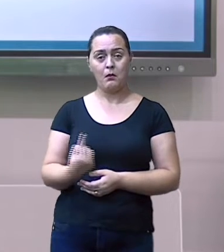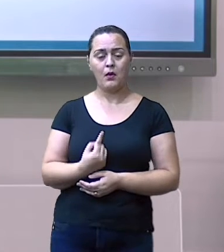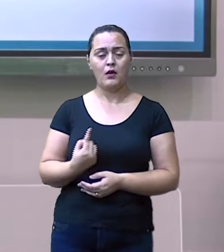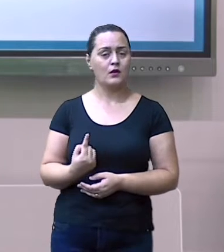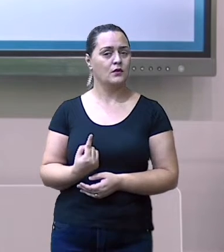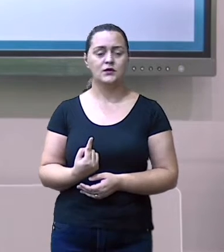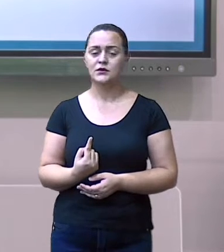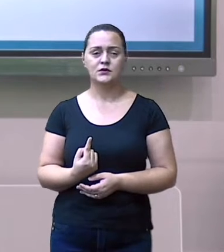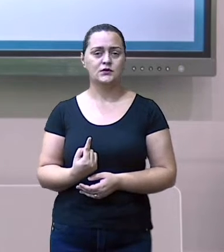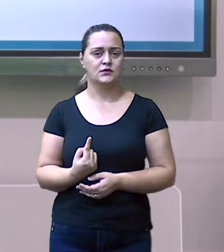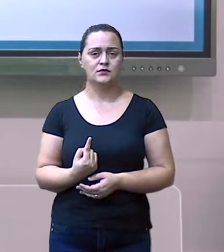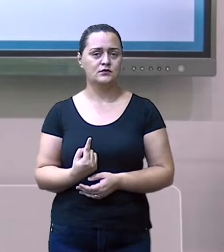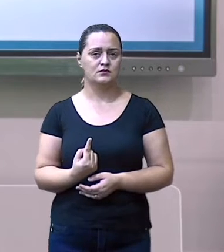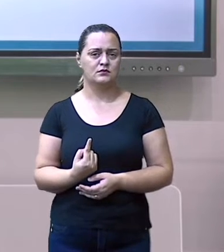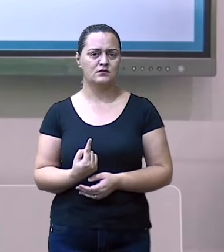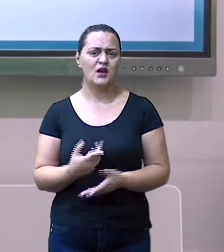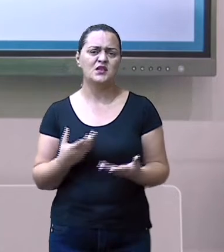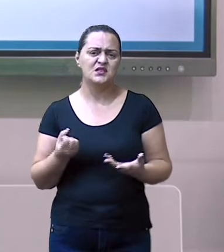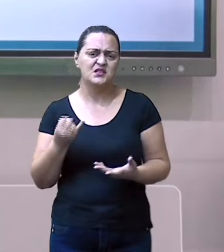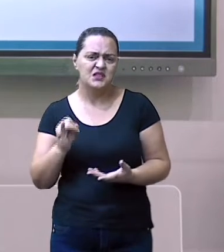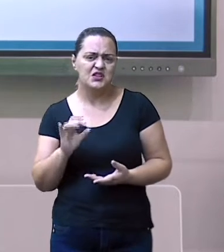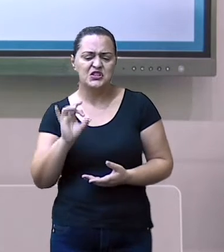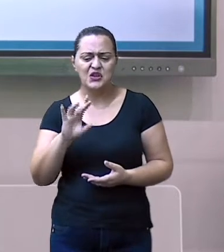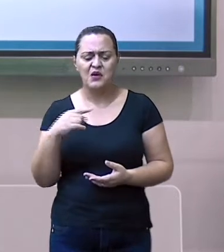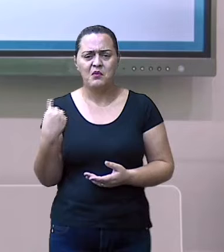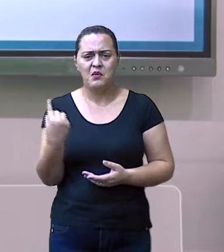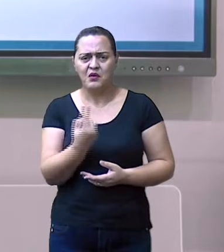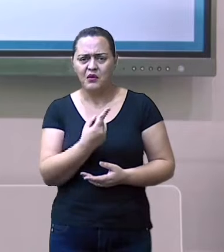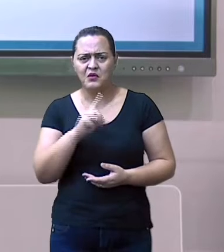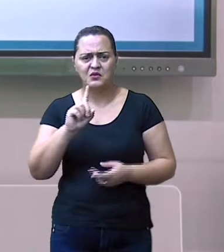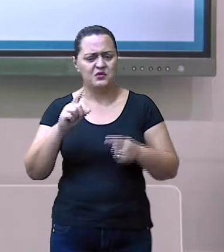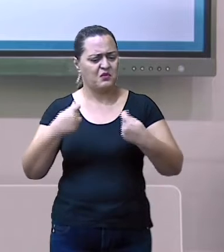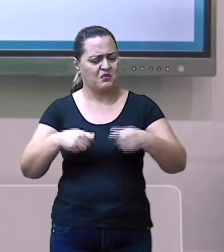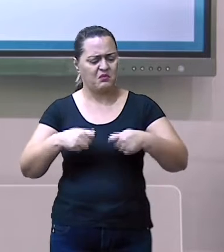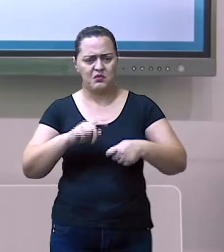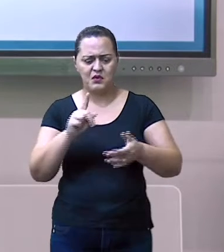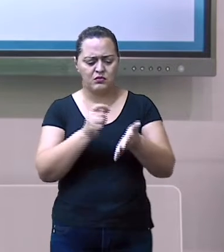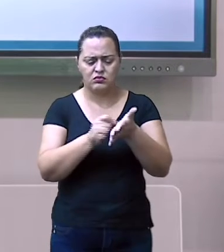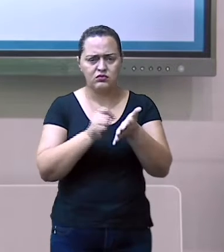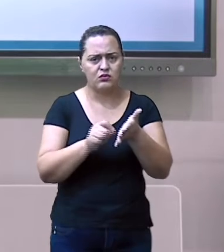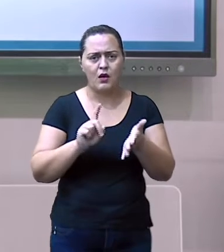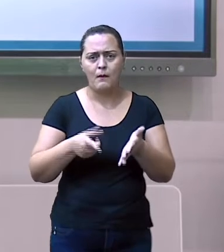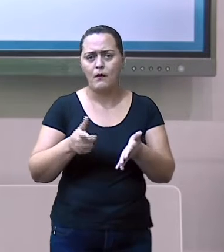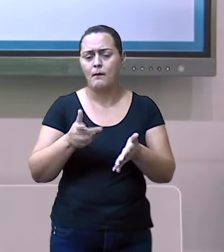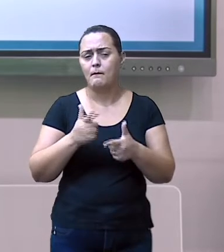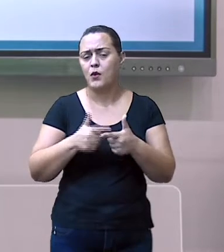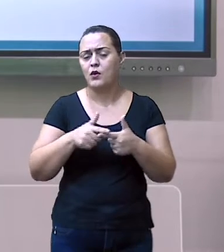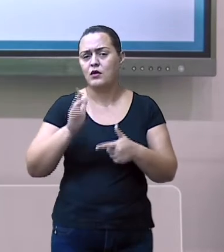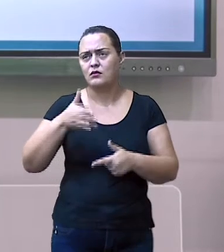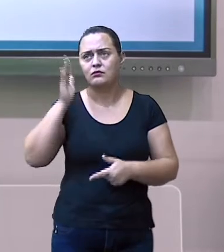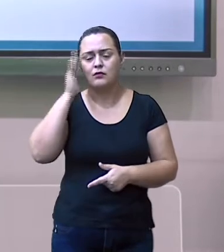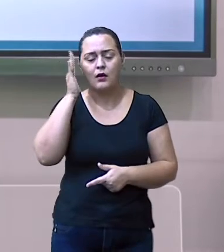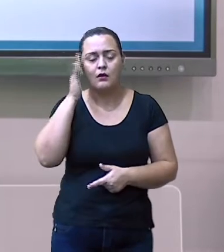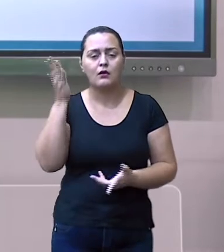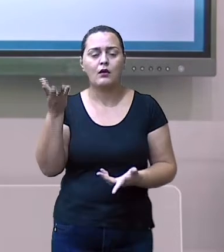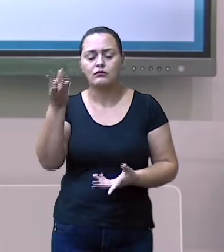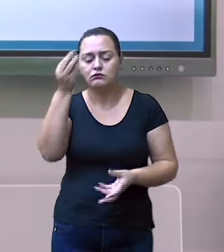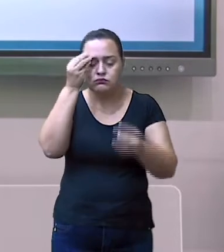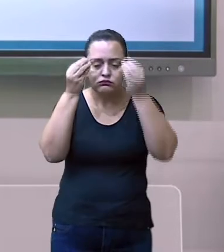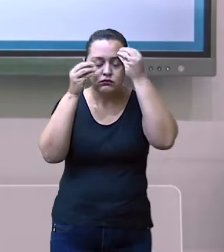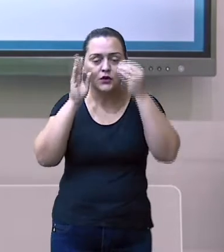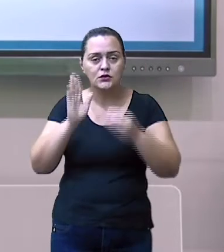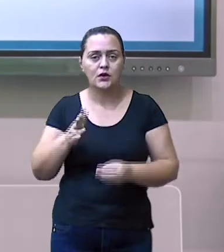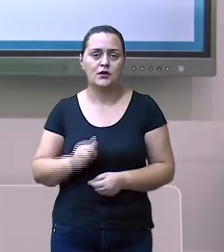precisava escrever, já está na nossa mente, já estava guardado conosco. A gente escreve para que outra pessoa possa